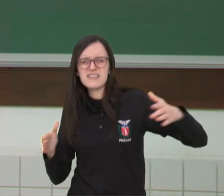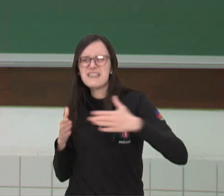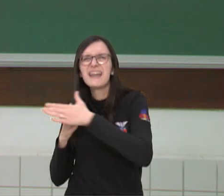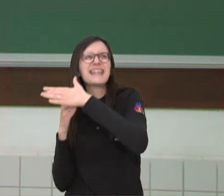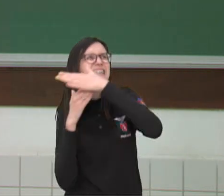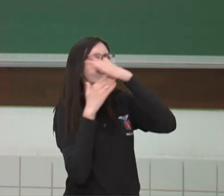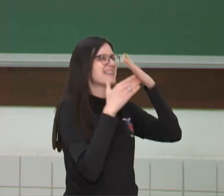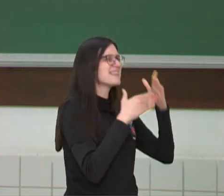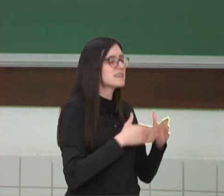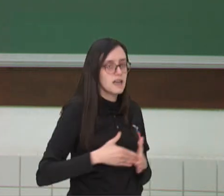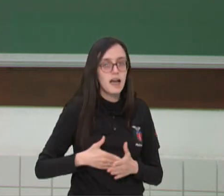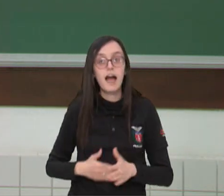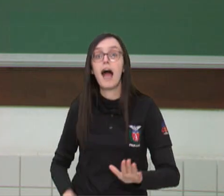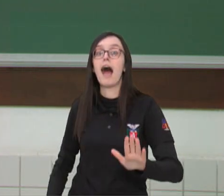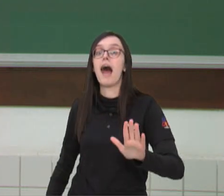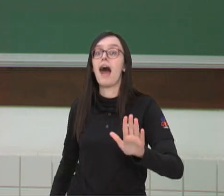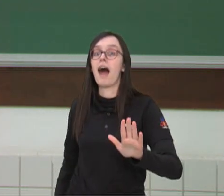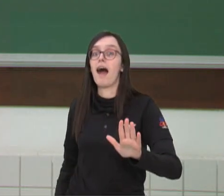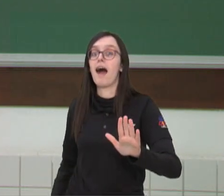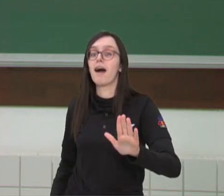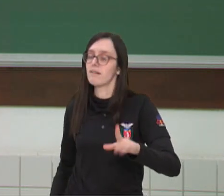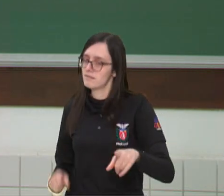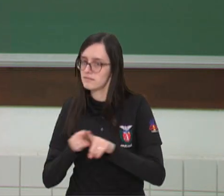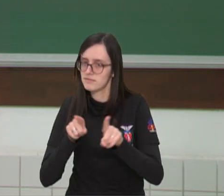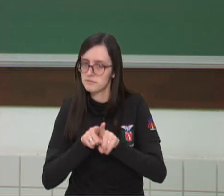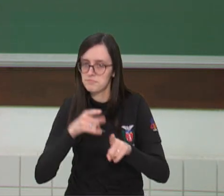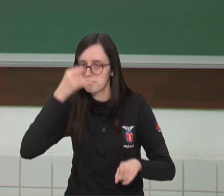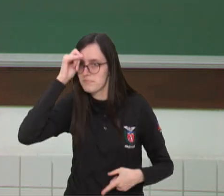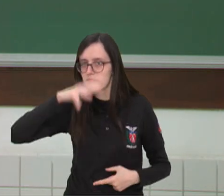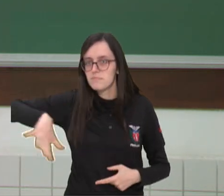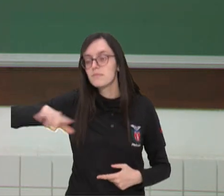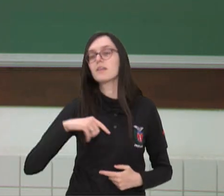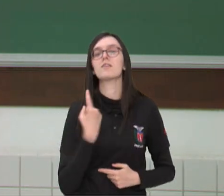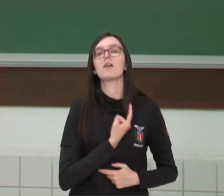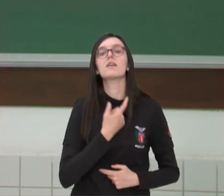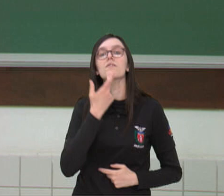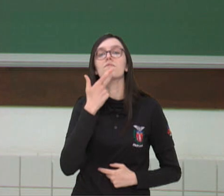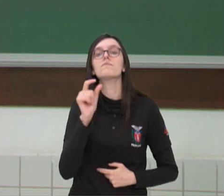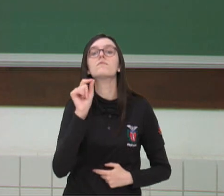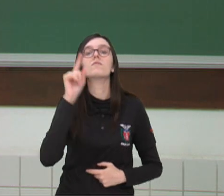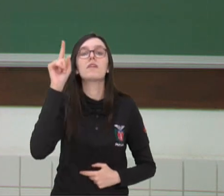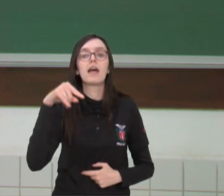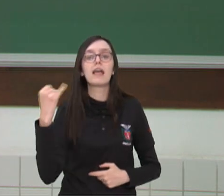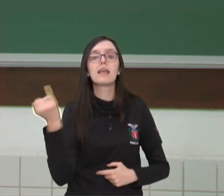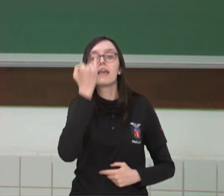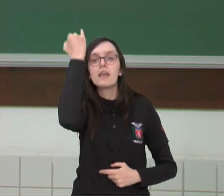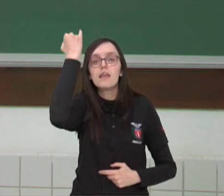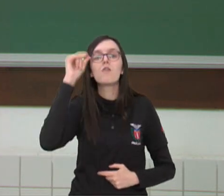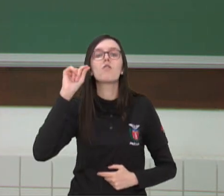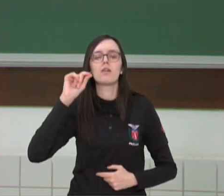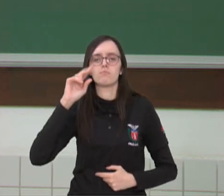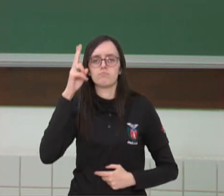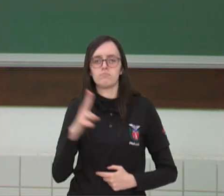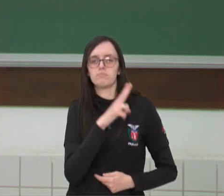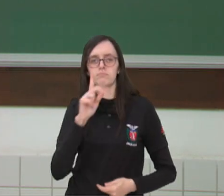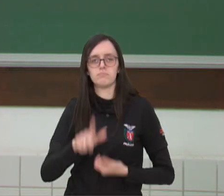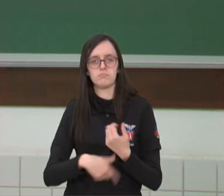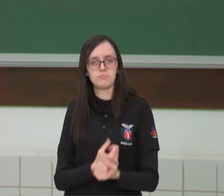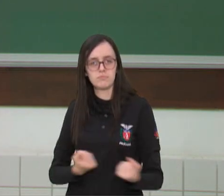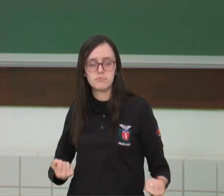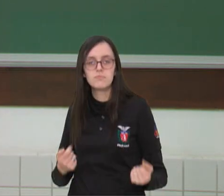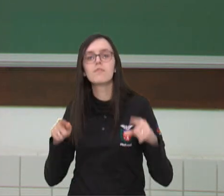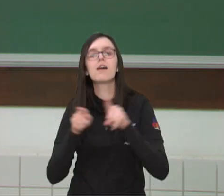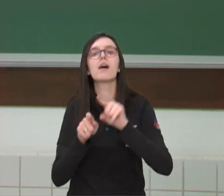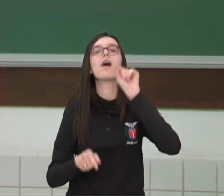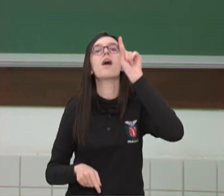da colônia, aliás, além de pecuária, nós estudamos também a importância dos jesuítas e